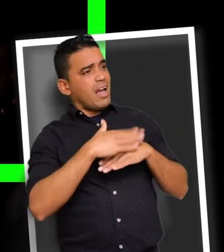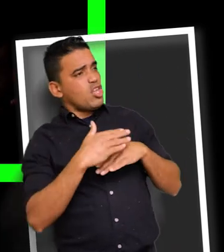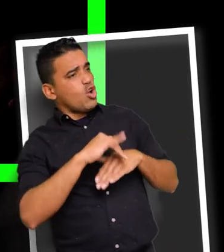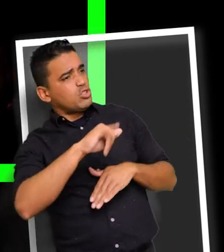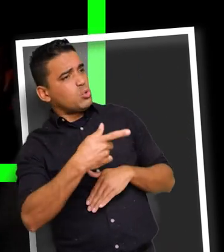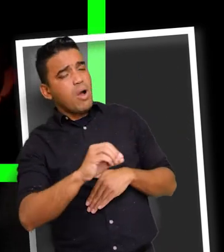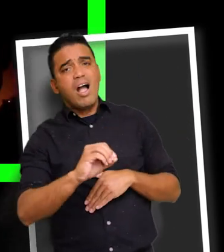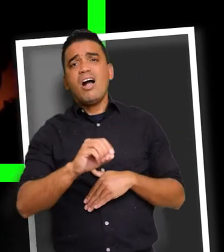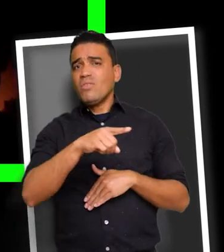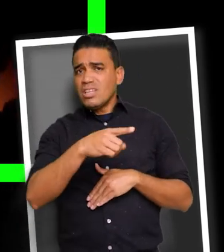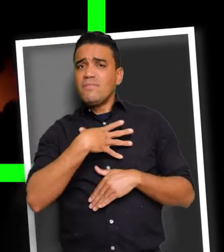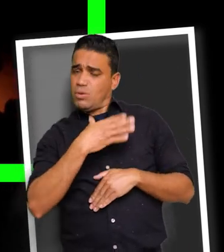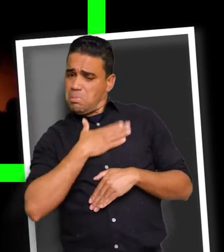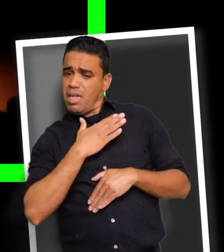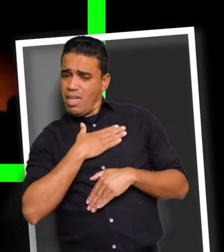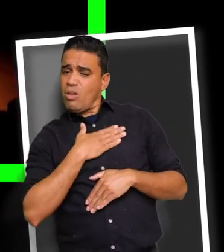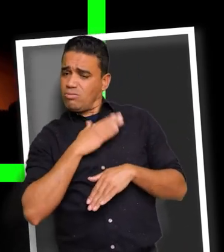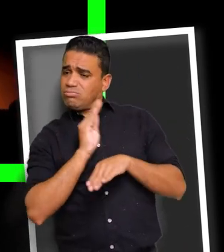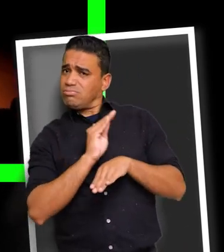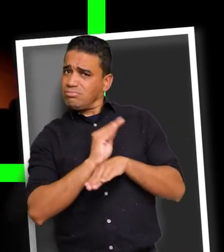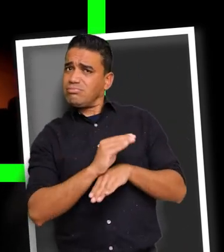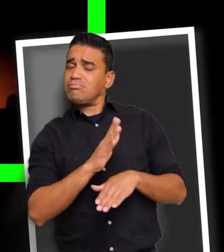de Firmina, tem sua serventia.